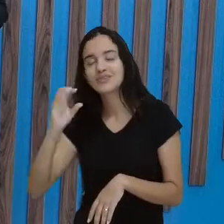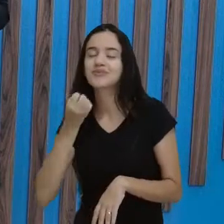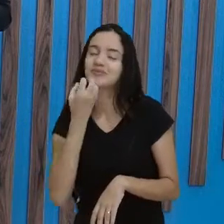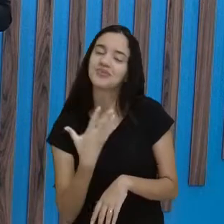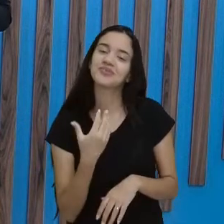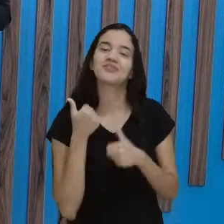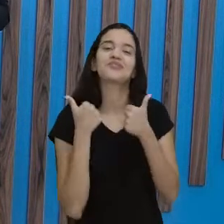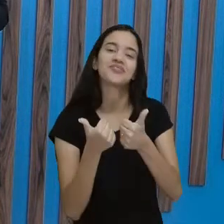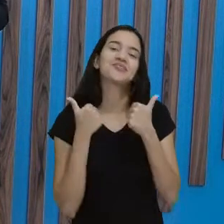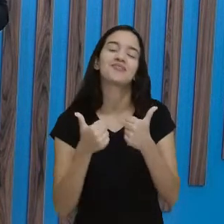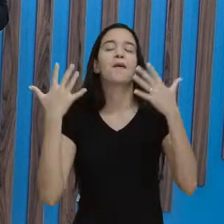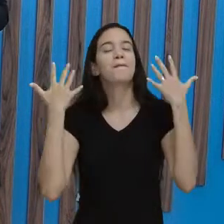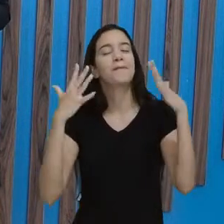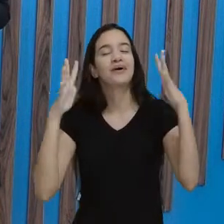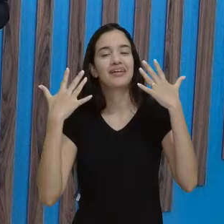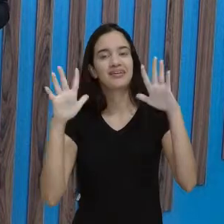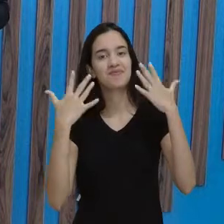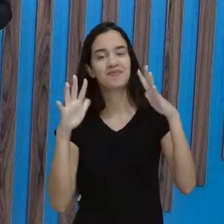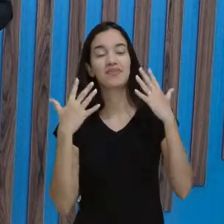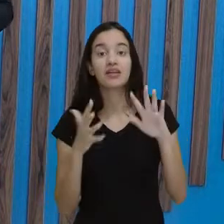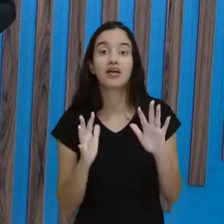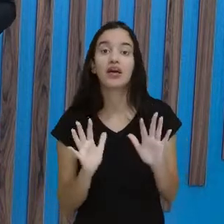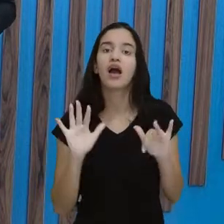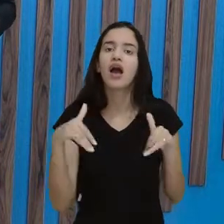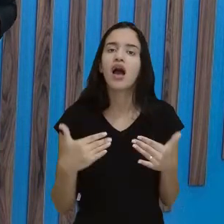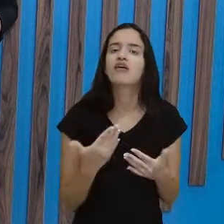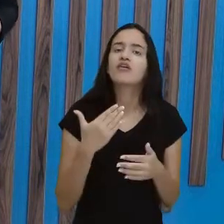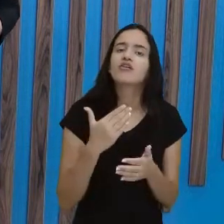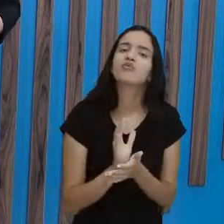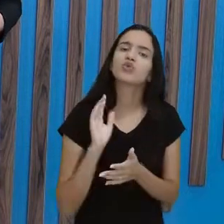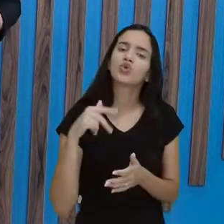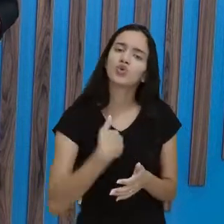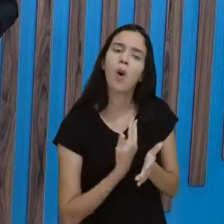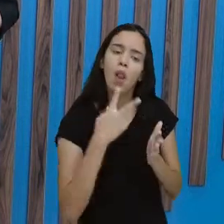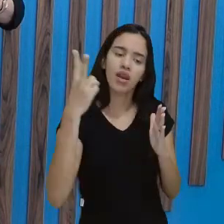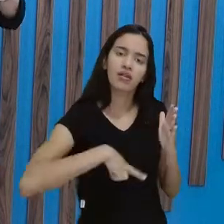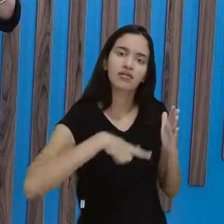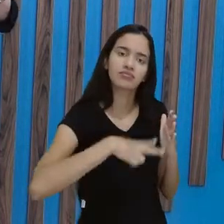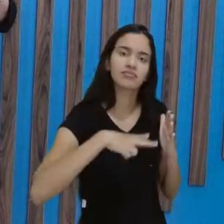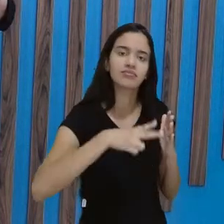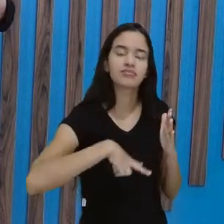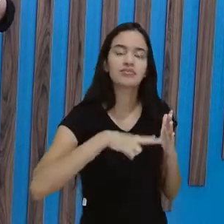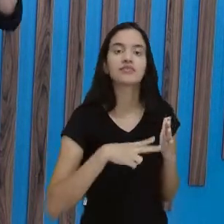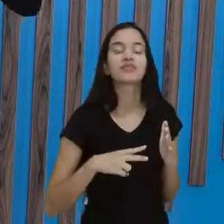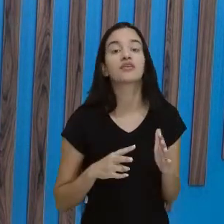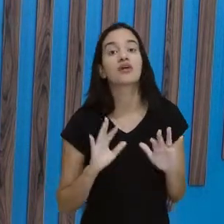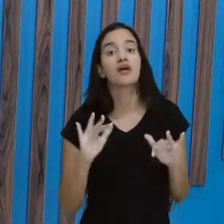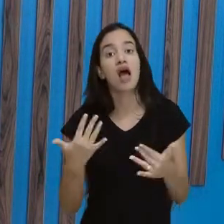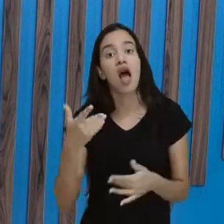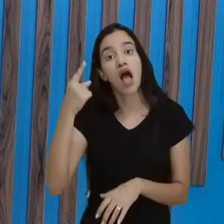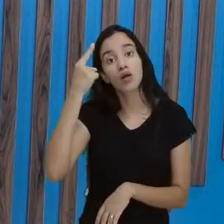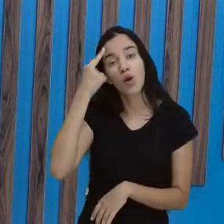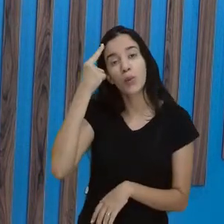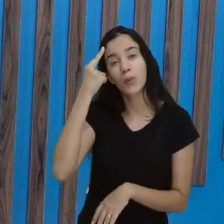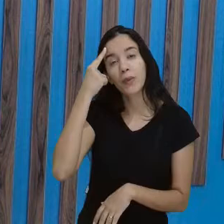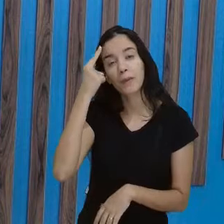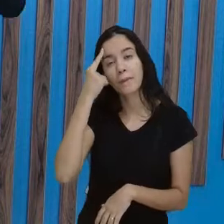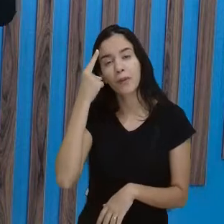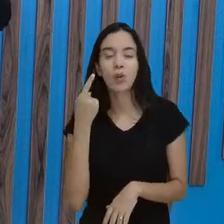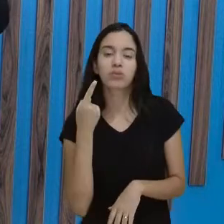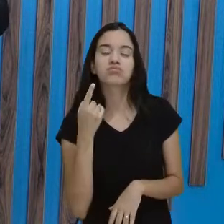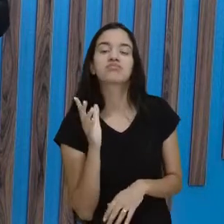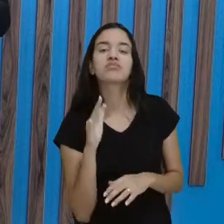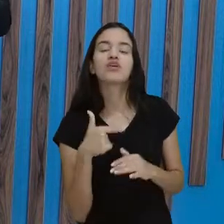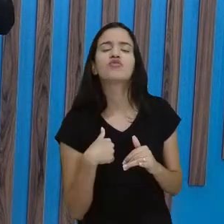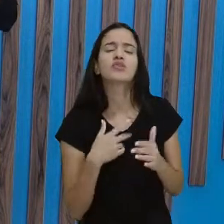Muito bem, Lázaro, parabéns. Gente, quanto mais a gente lê, mais a gente ativa a nossa memória fotográfica. Porque